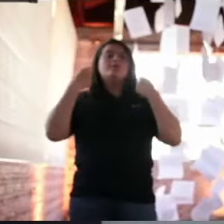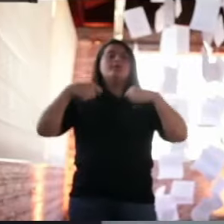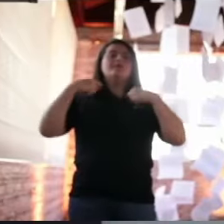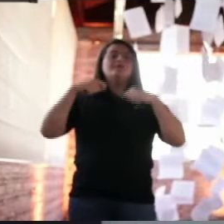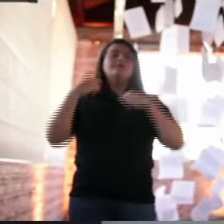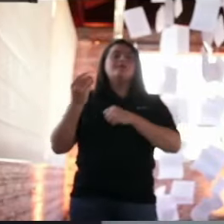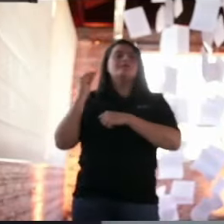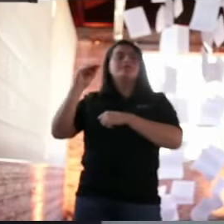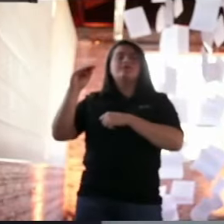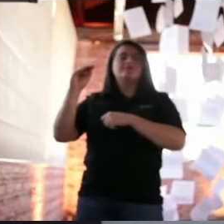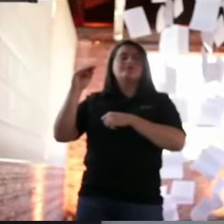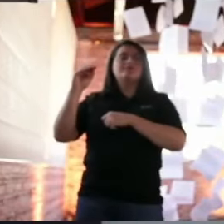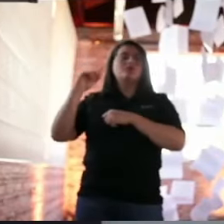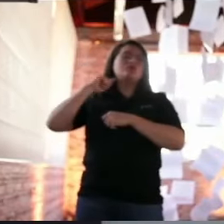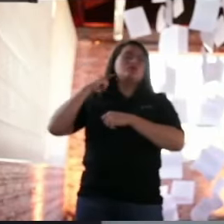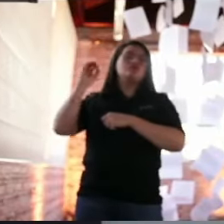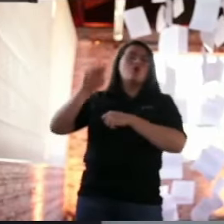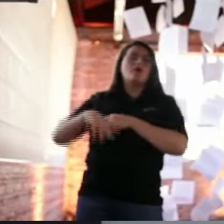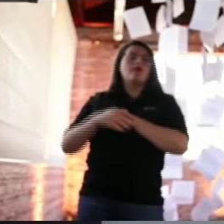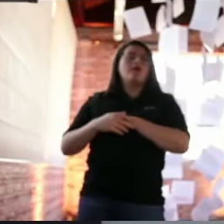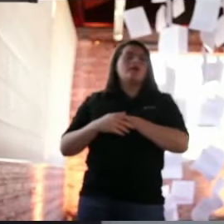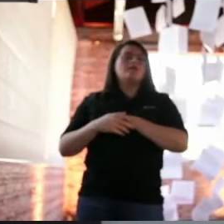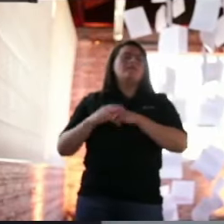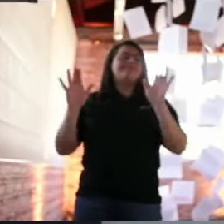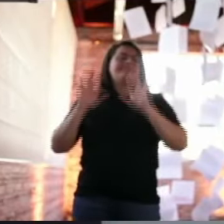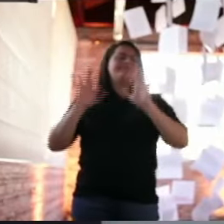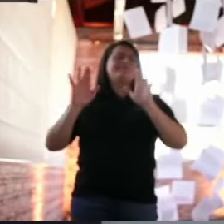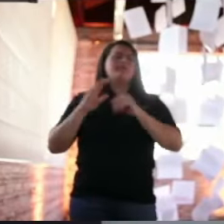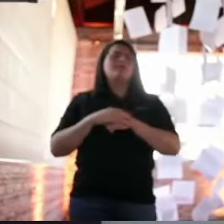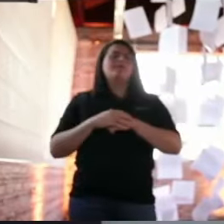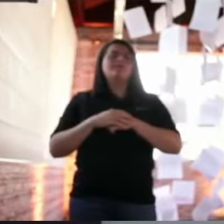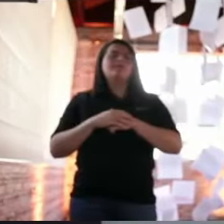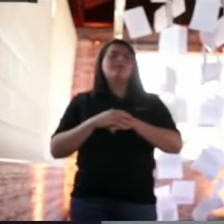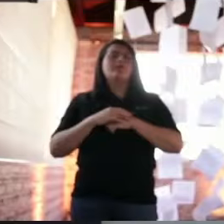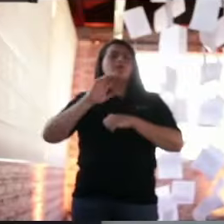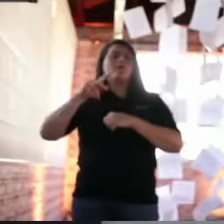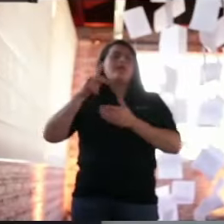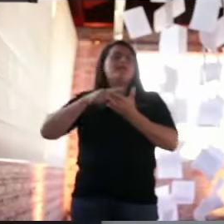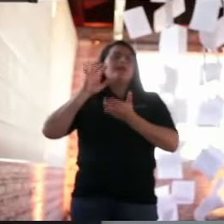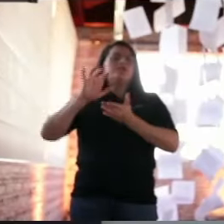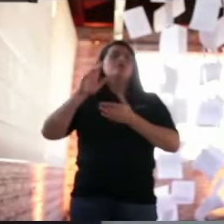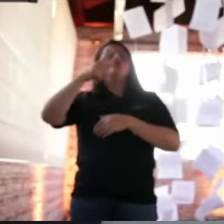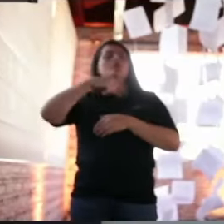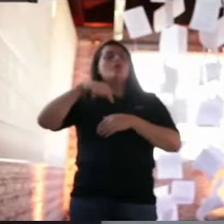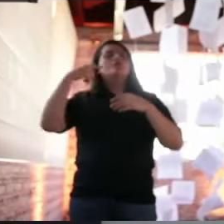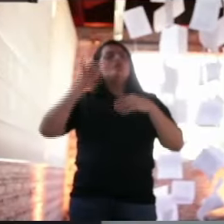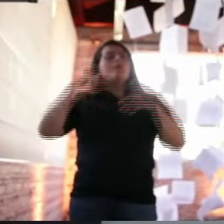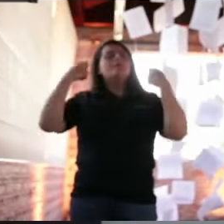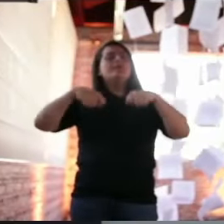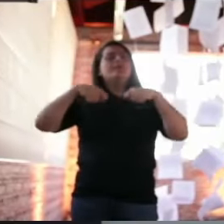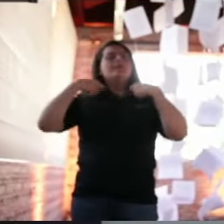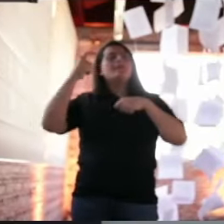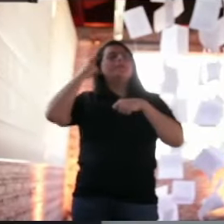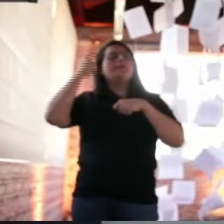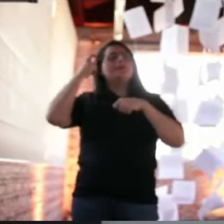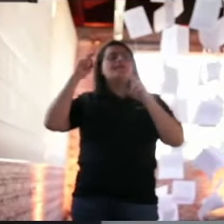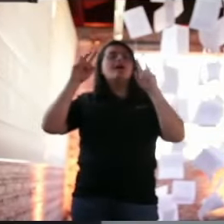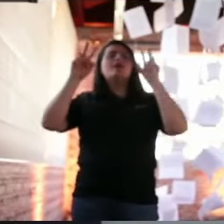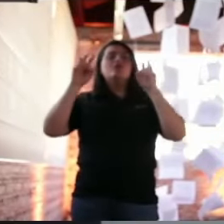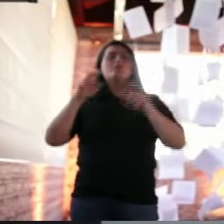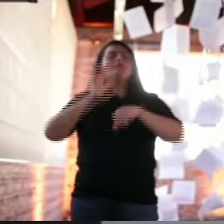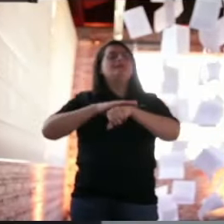o Freud no lixo não é isso a gente vai ter que jogar o nicotina não lakana Eles não é verdade a gente só tem que pensar a altura do nosso